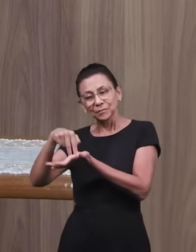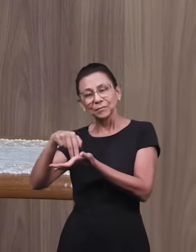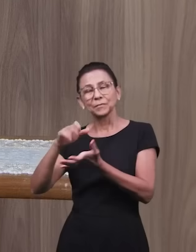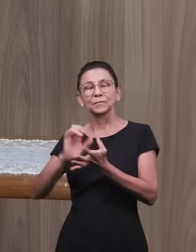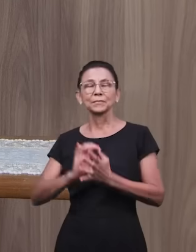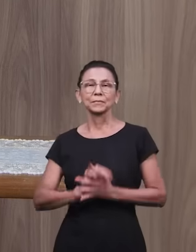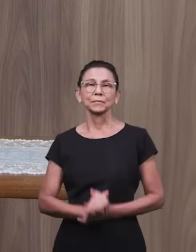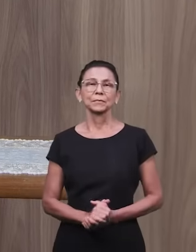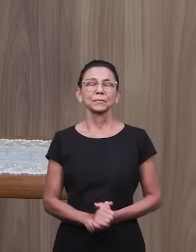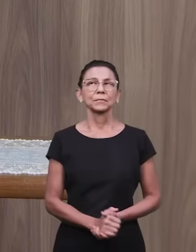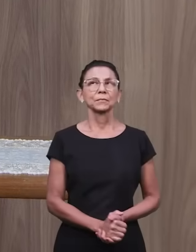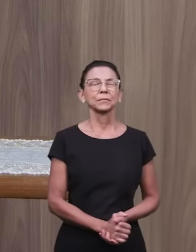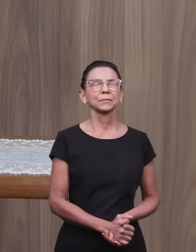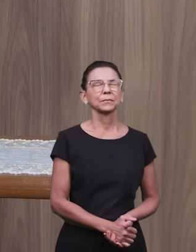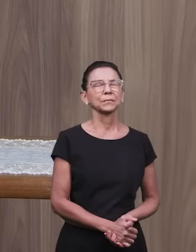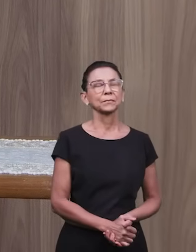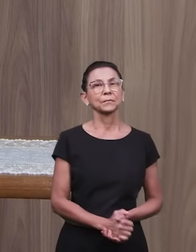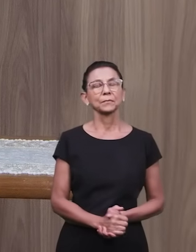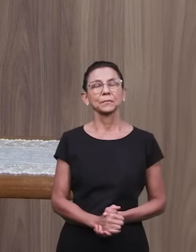quando o Senhor me chamou,